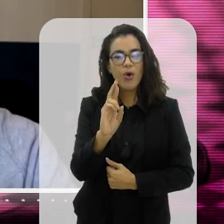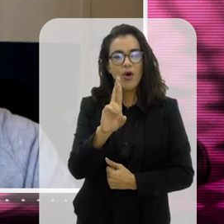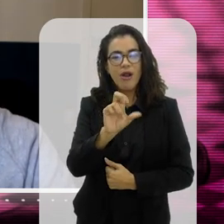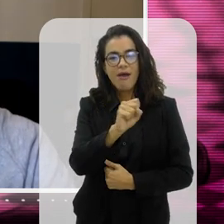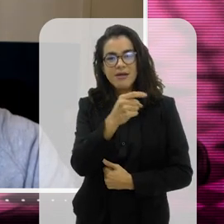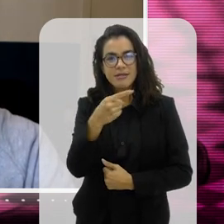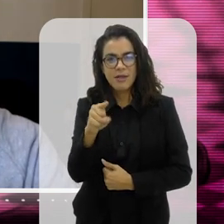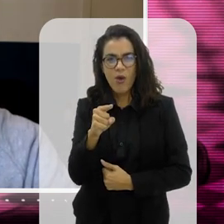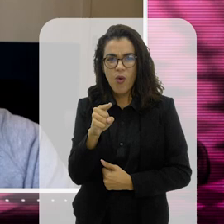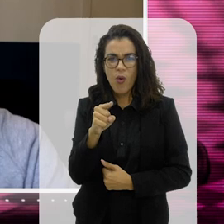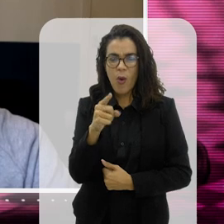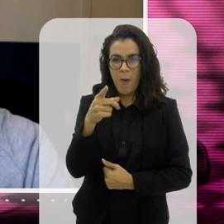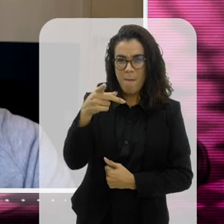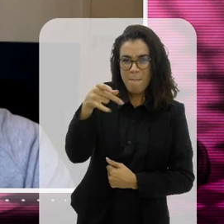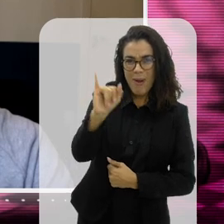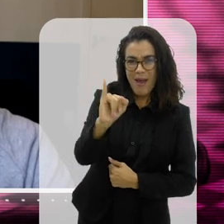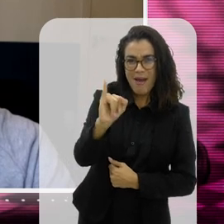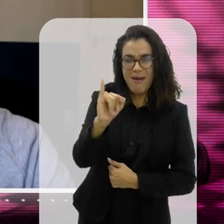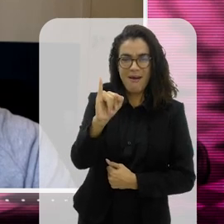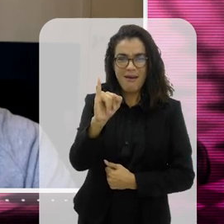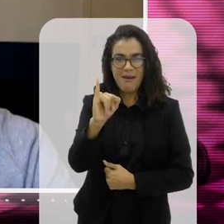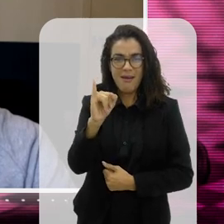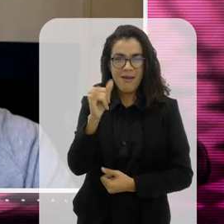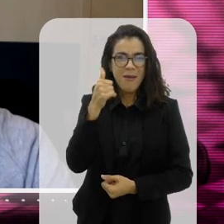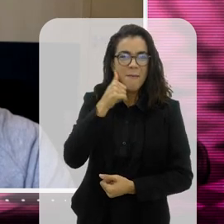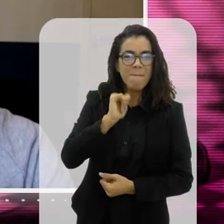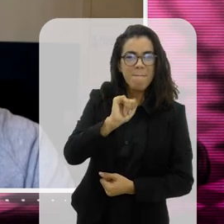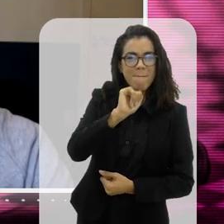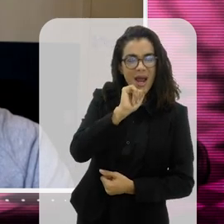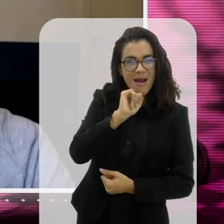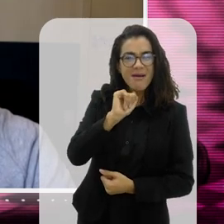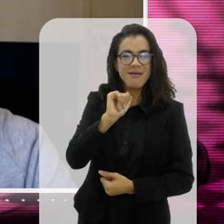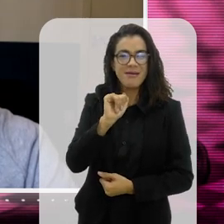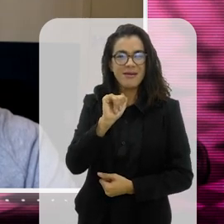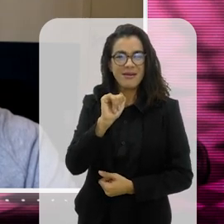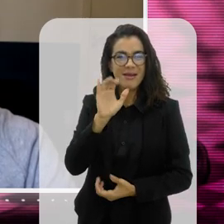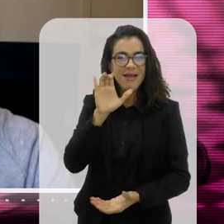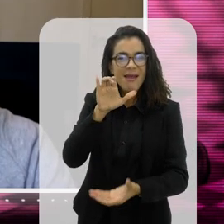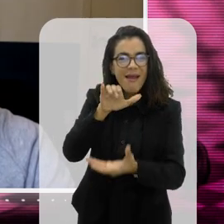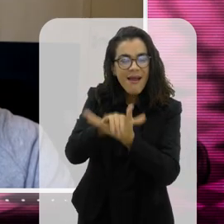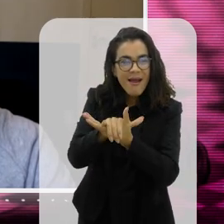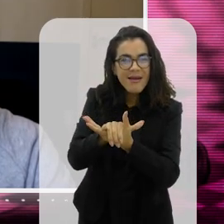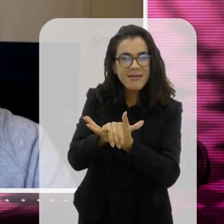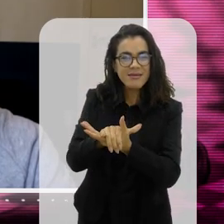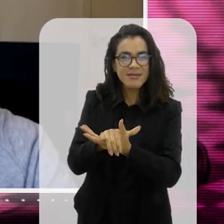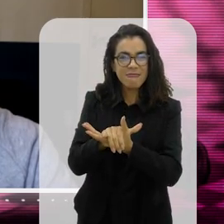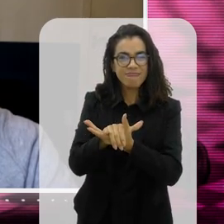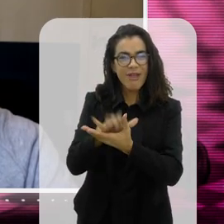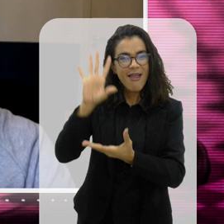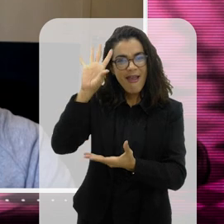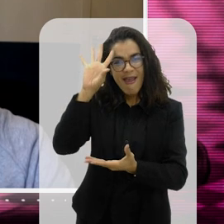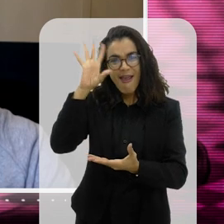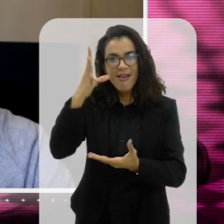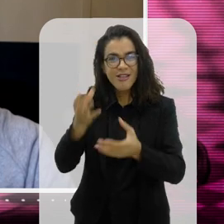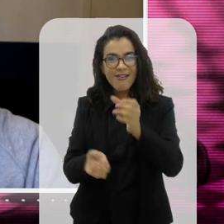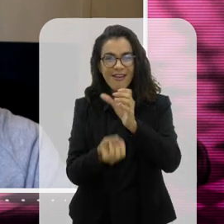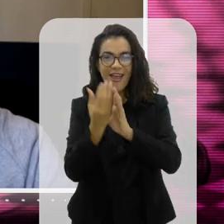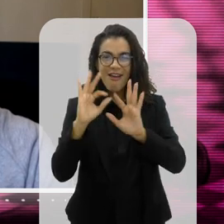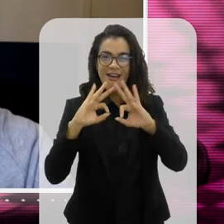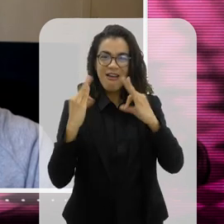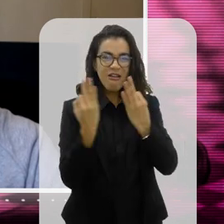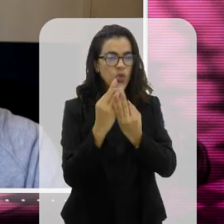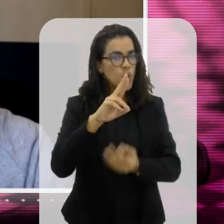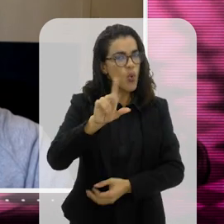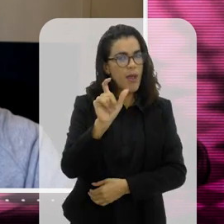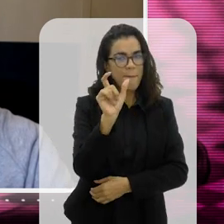falando de pai, de mãe, de um casal que decide, né, fazer da sua vida um lar,